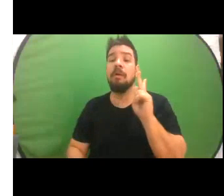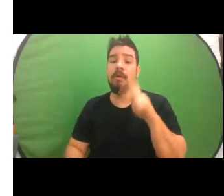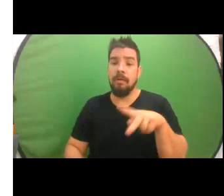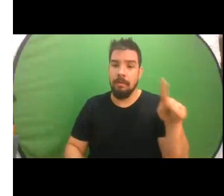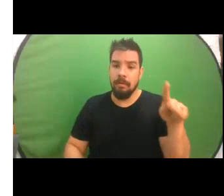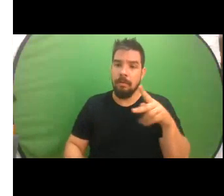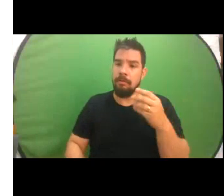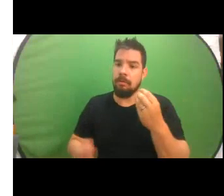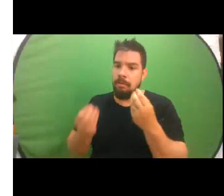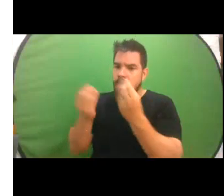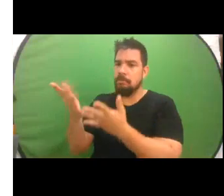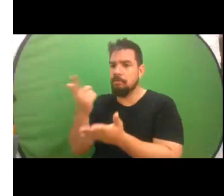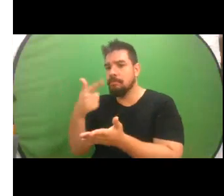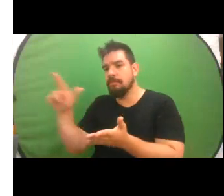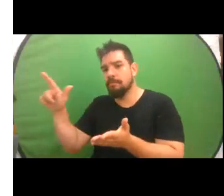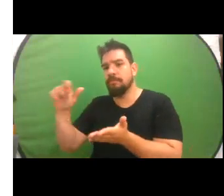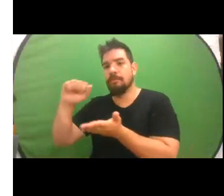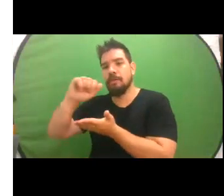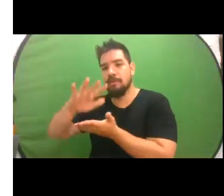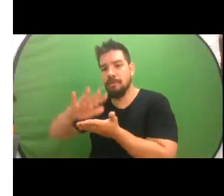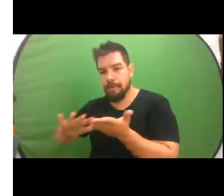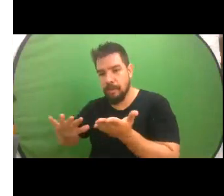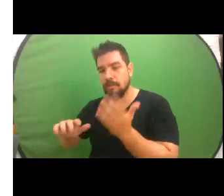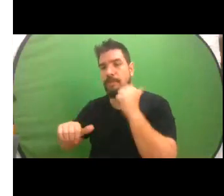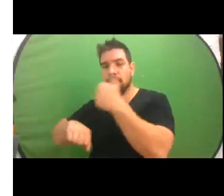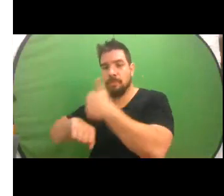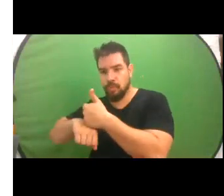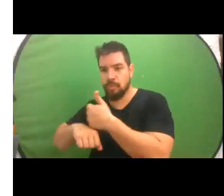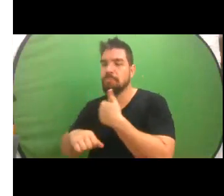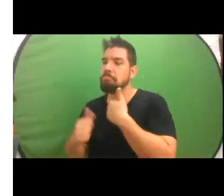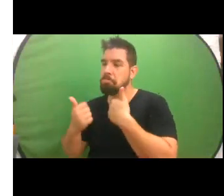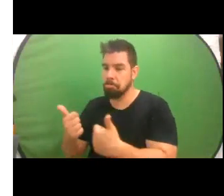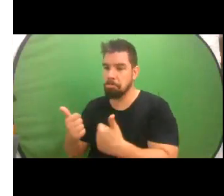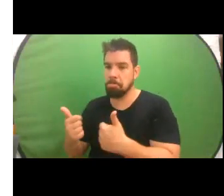dar alguma outra atividade, alguma coisa assim, nesse sentido, tá? Mas não